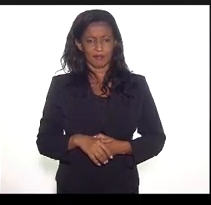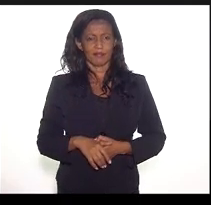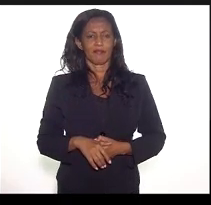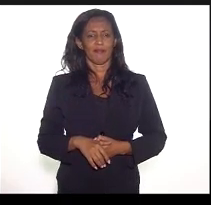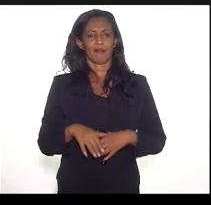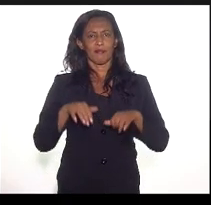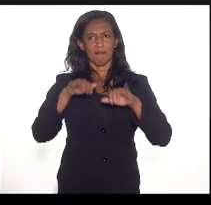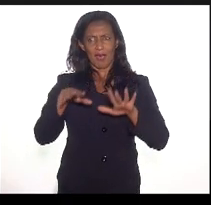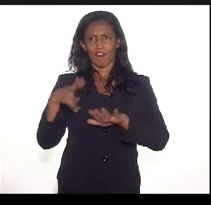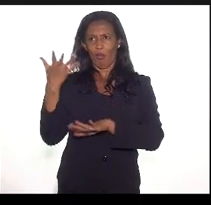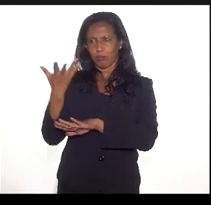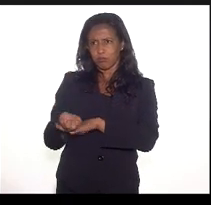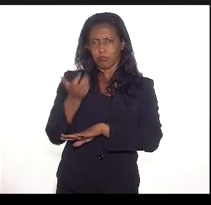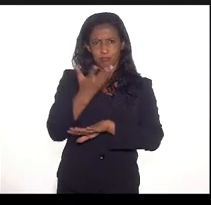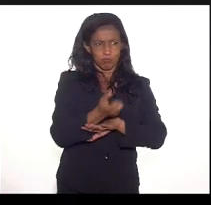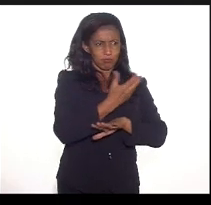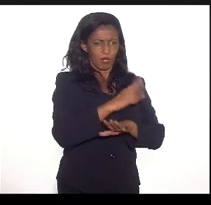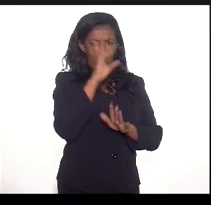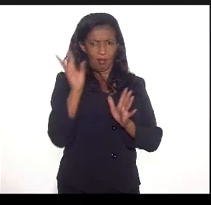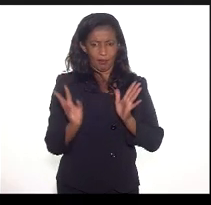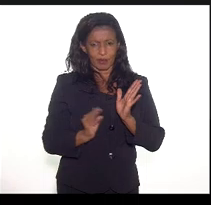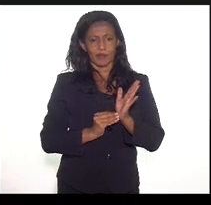Bem, colhidos as coautorias,